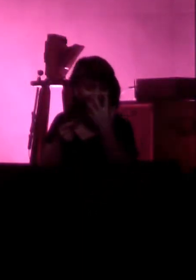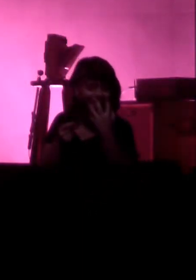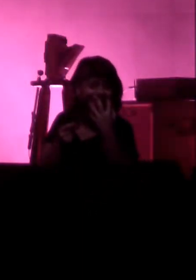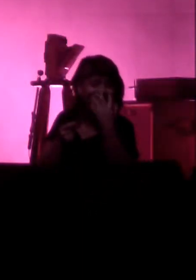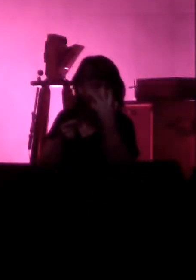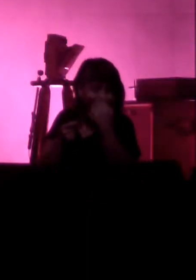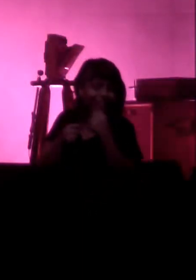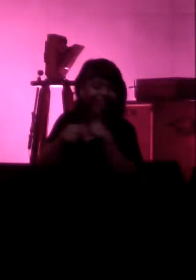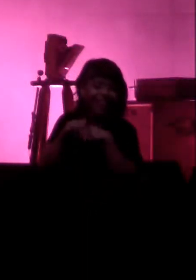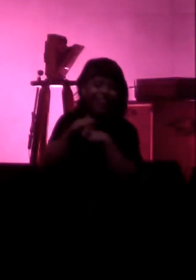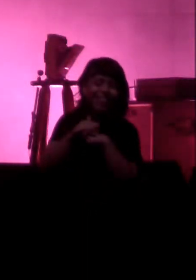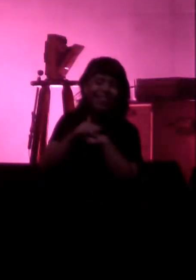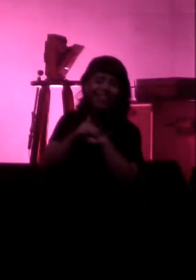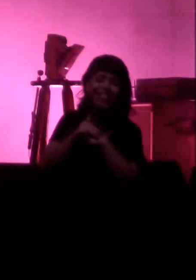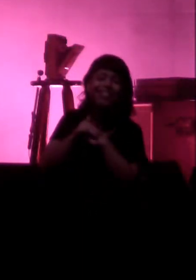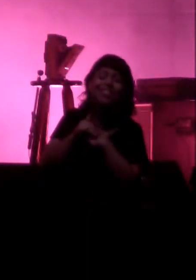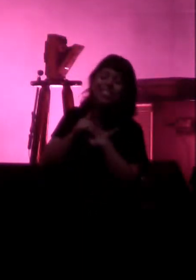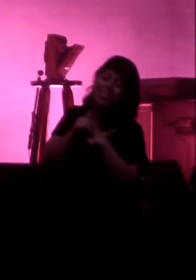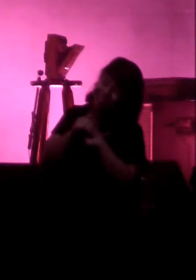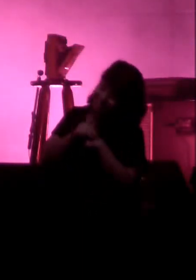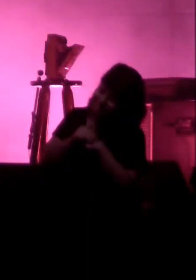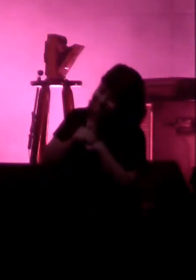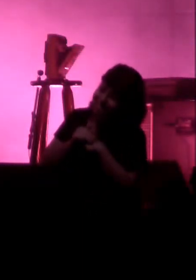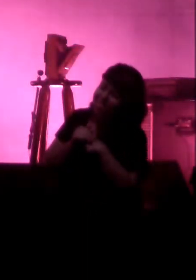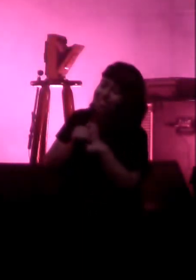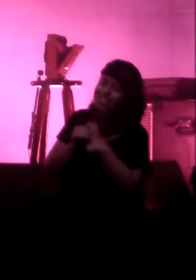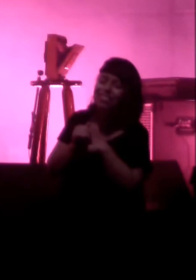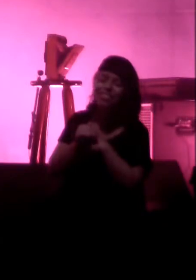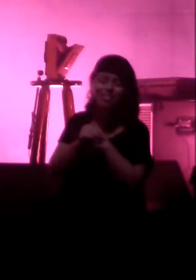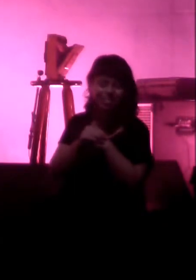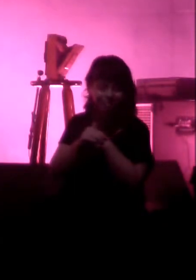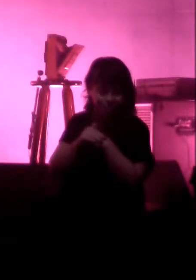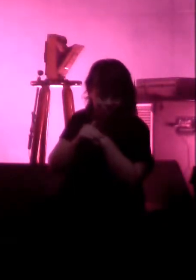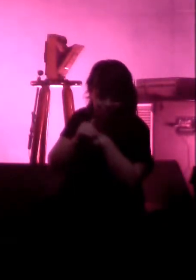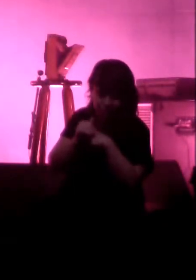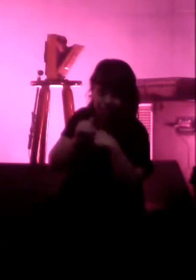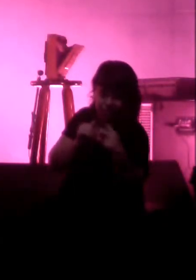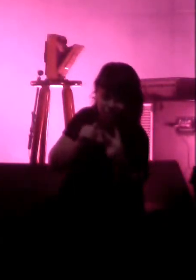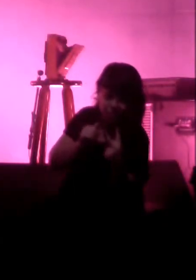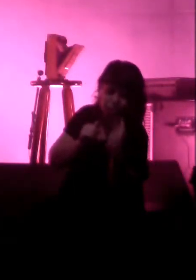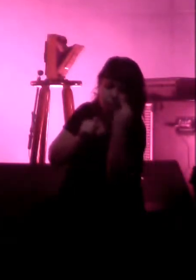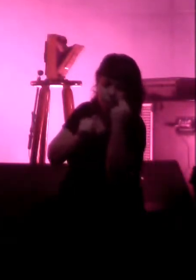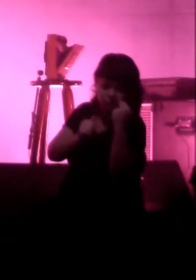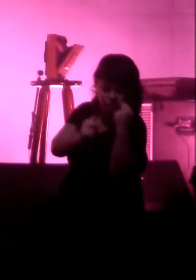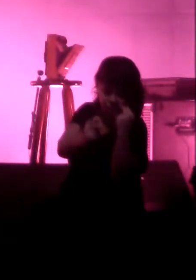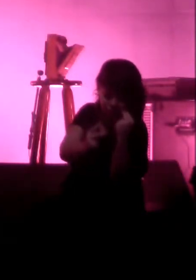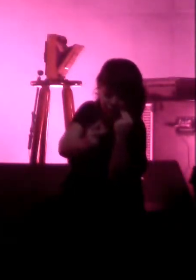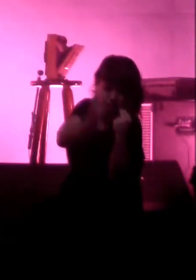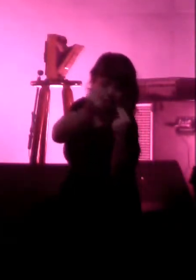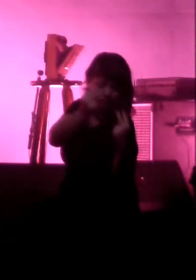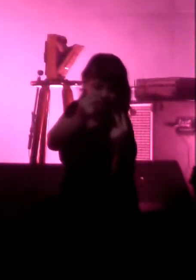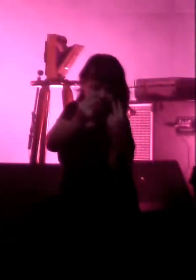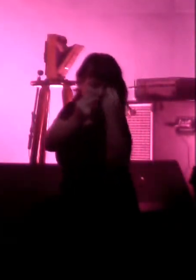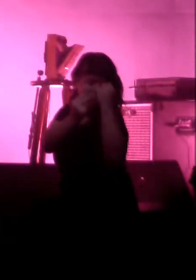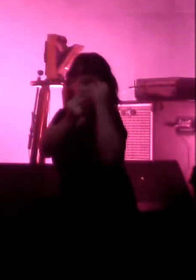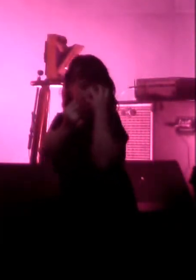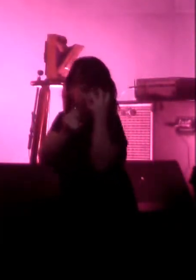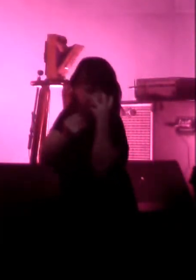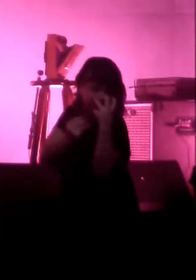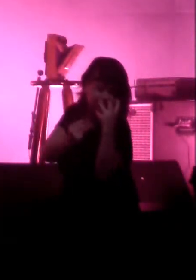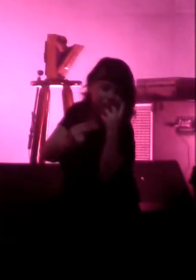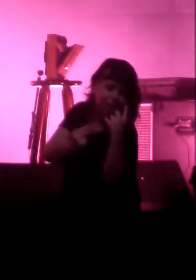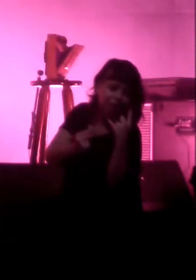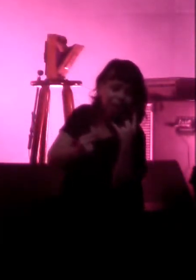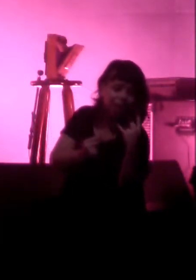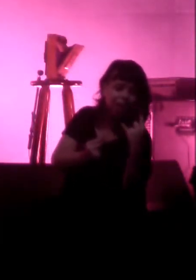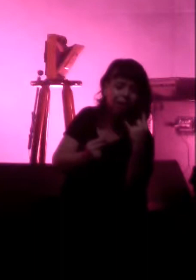domesticado, esquece o risco. Me deixei enganar e até me levar por